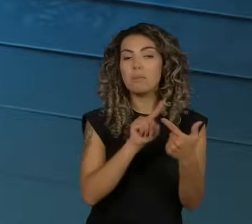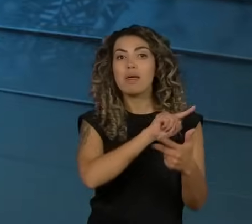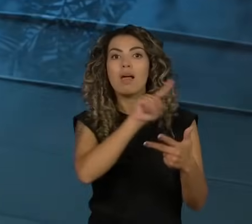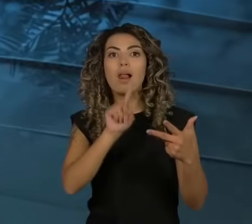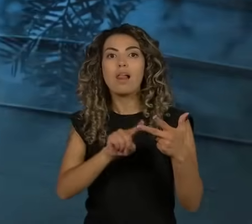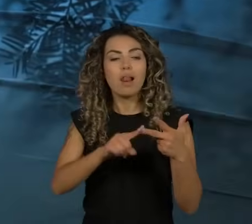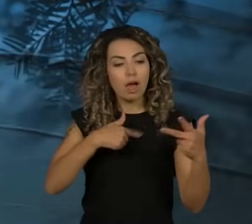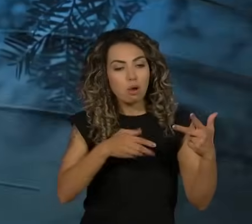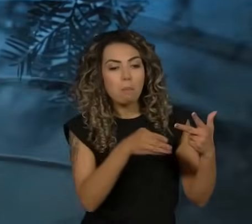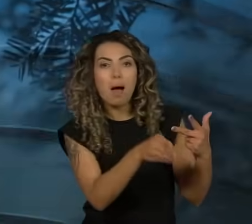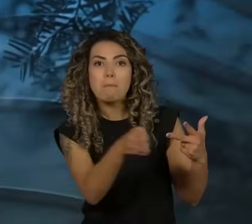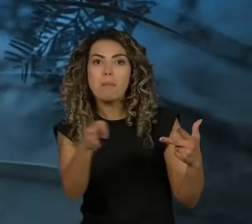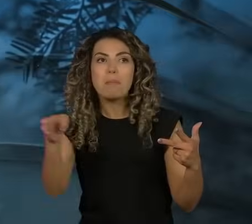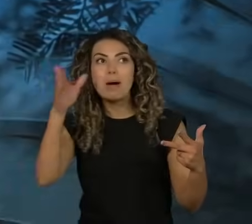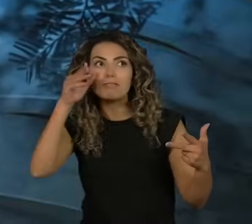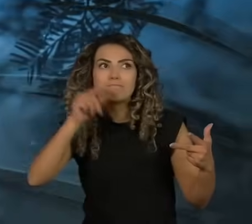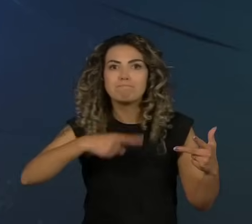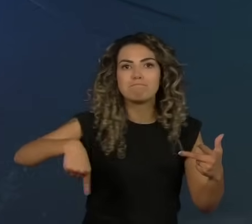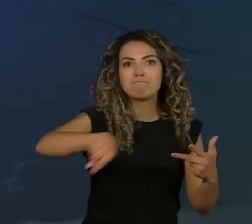biomas.